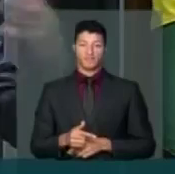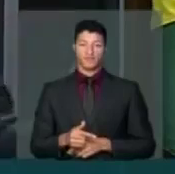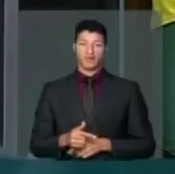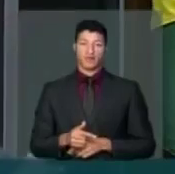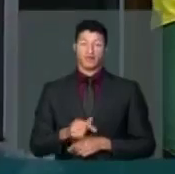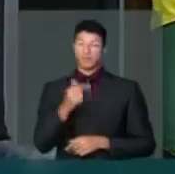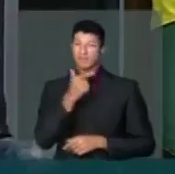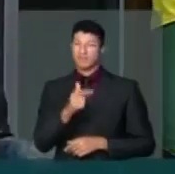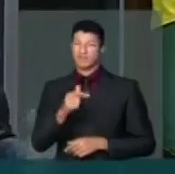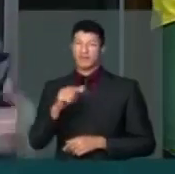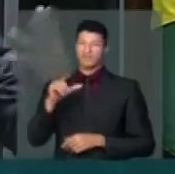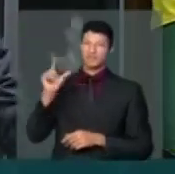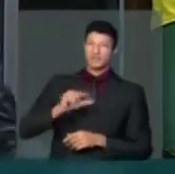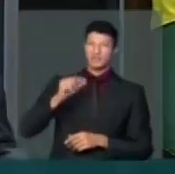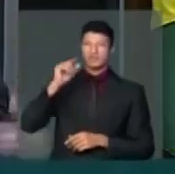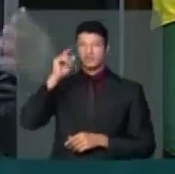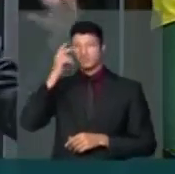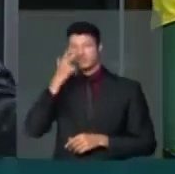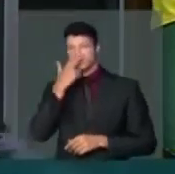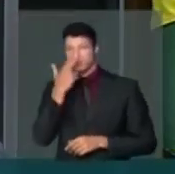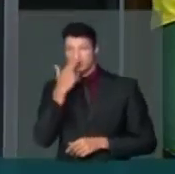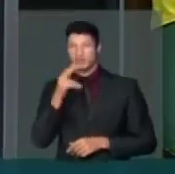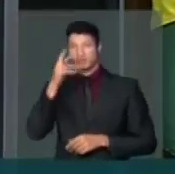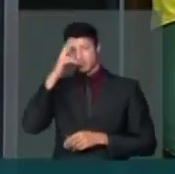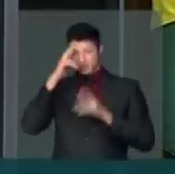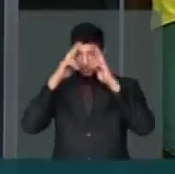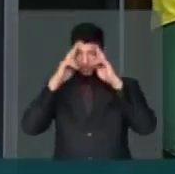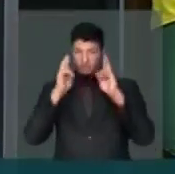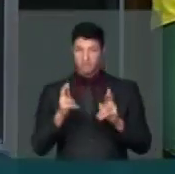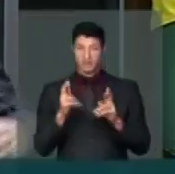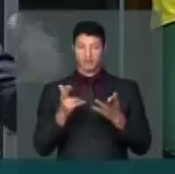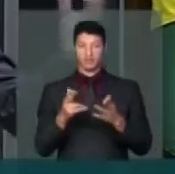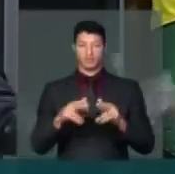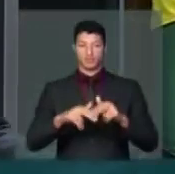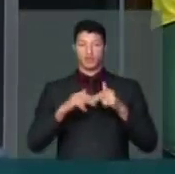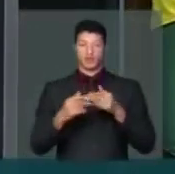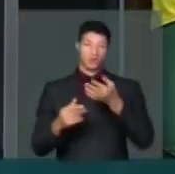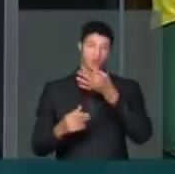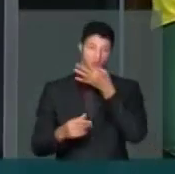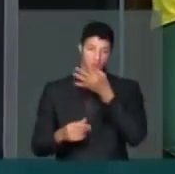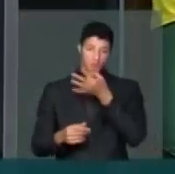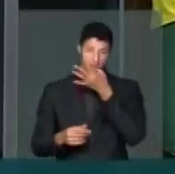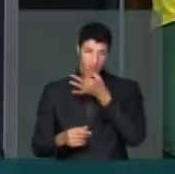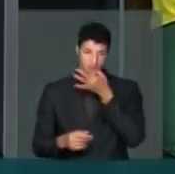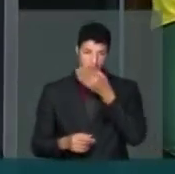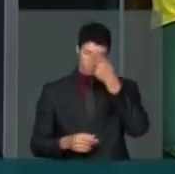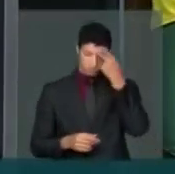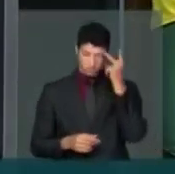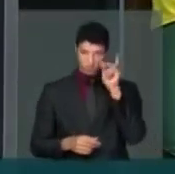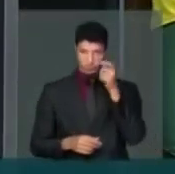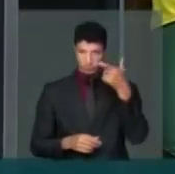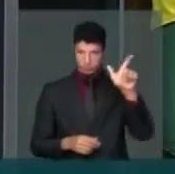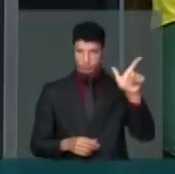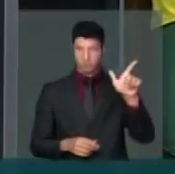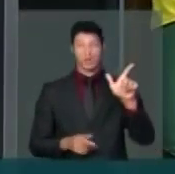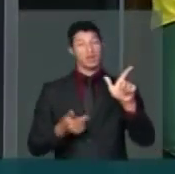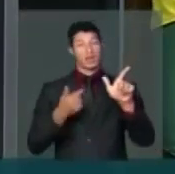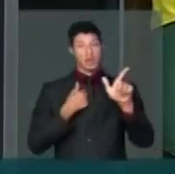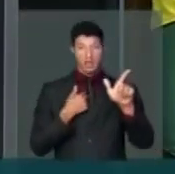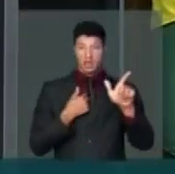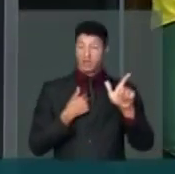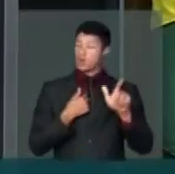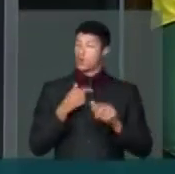ter o mínimo de consideração e respeito pela opinião das outras pessoas. Eu